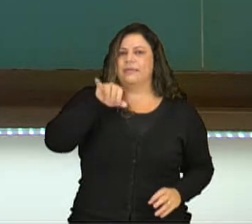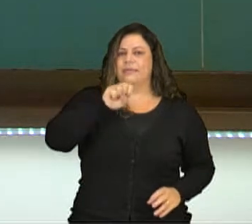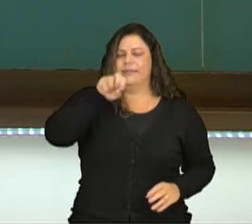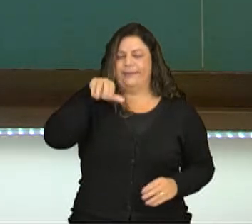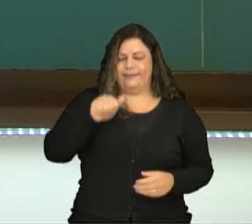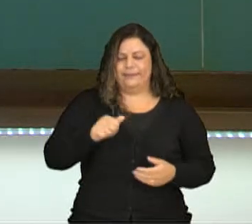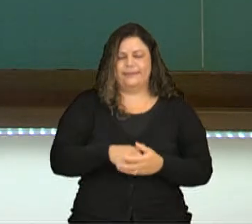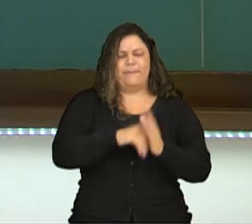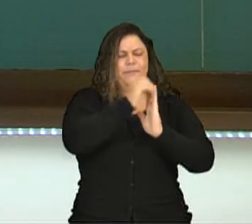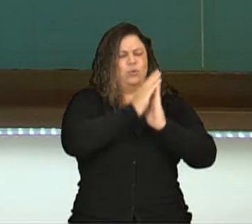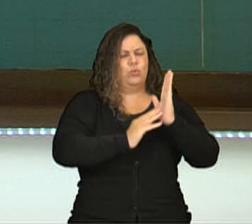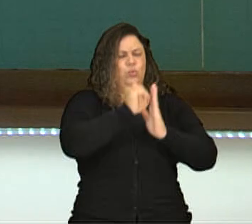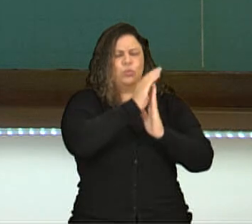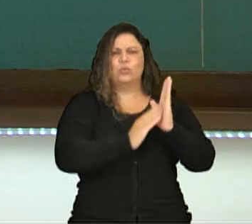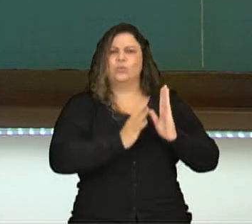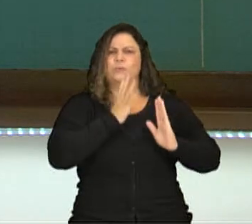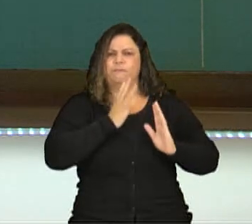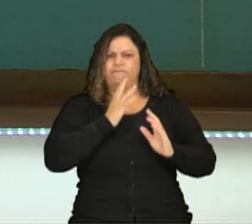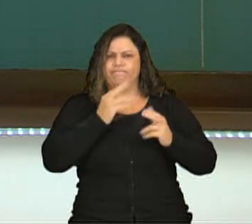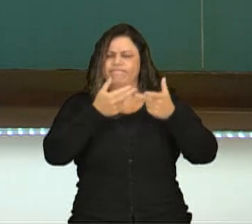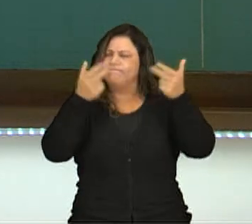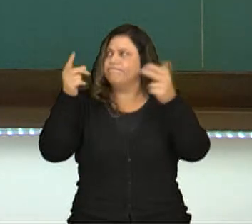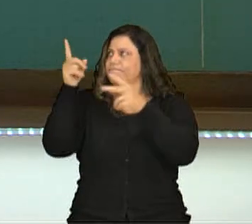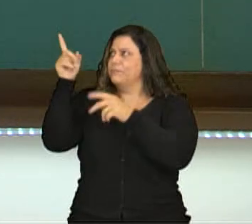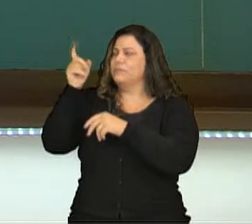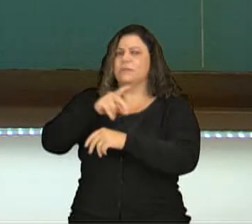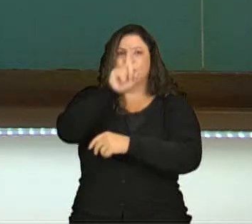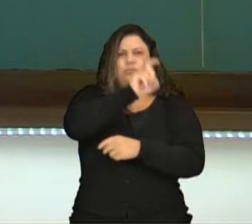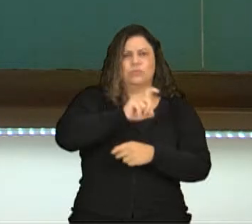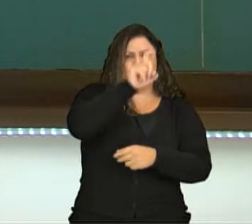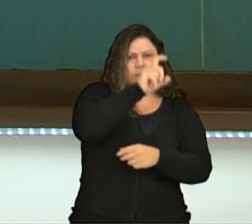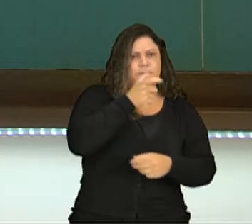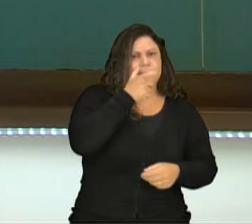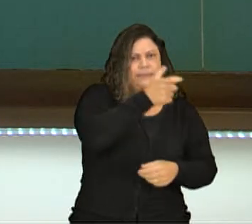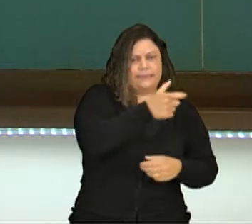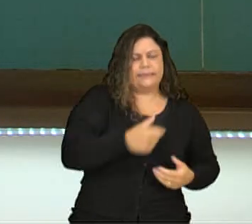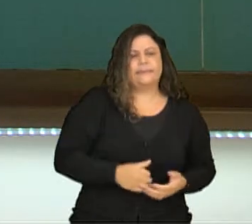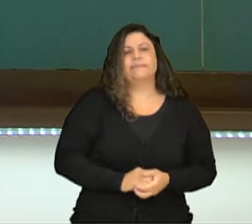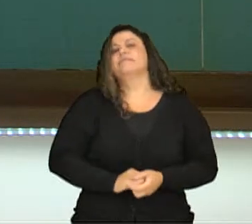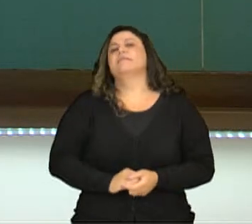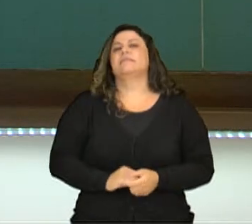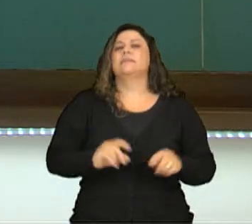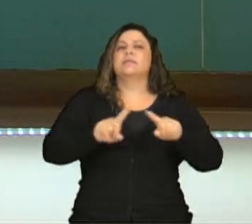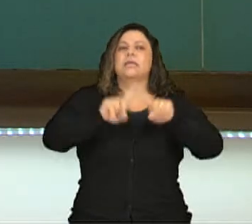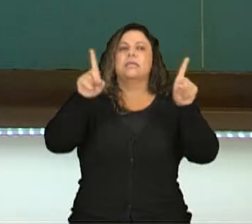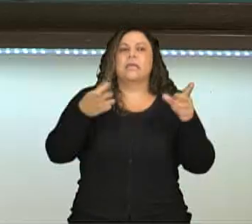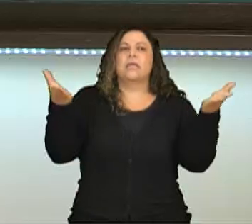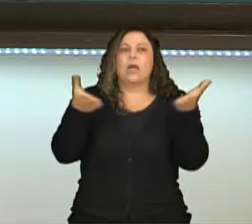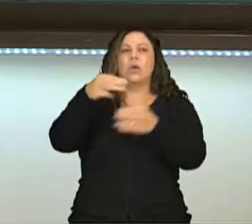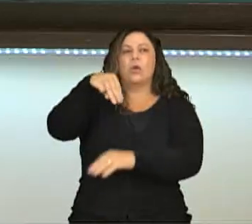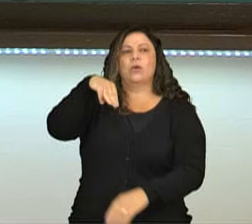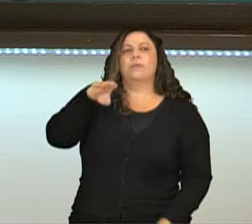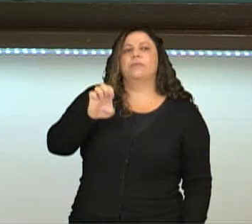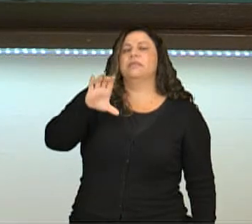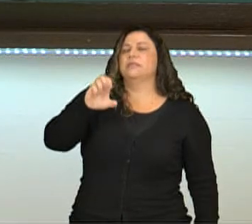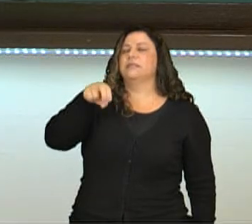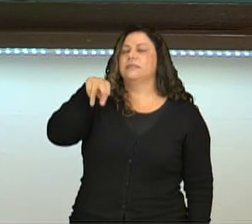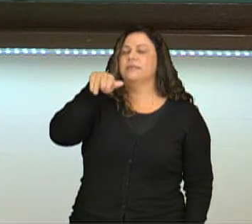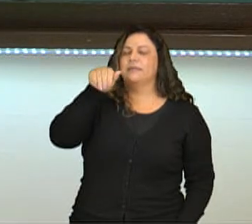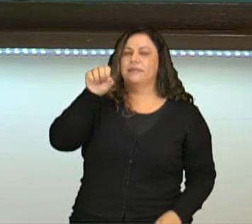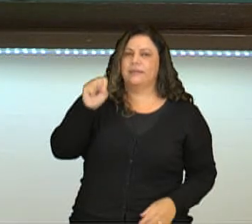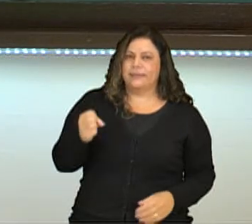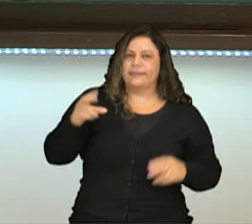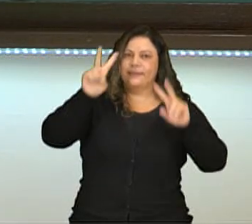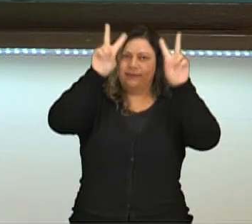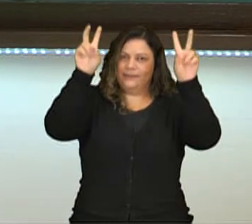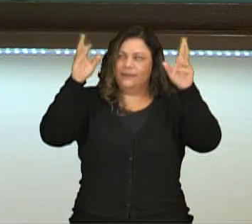aí hoje fizeram um grafite e achei bem interessante isso. Aqui nós vamos falar dos mecenas. Então, os